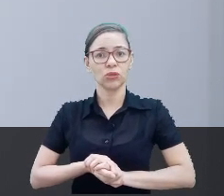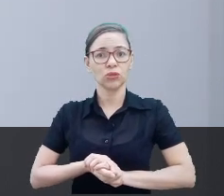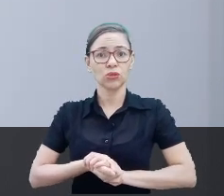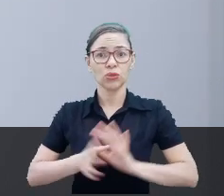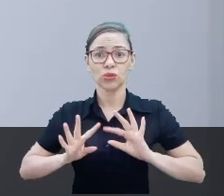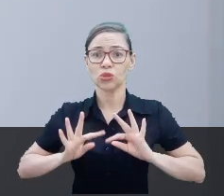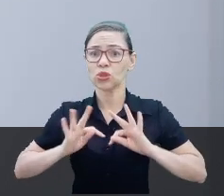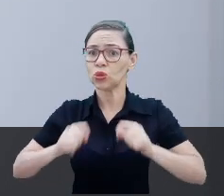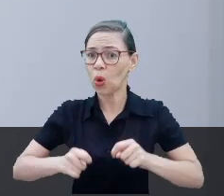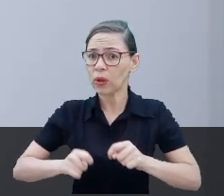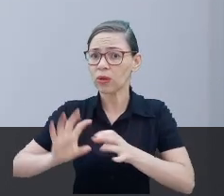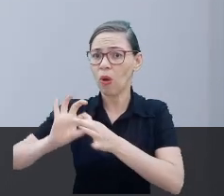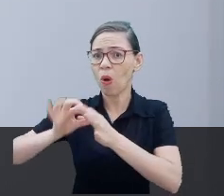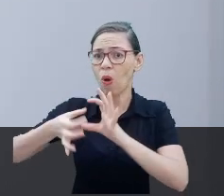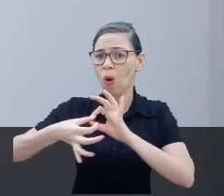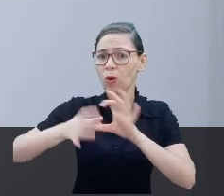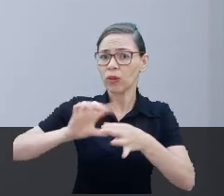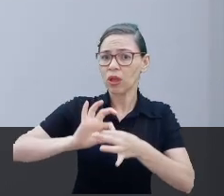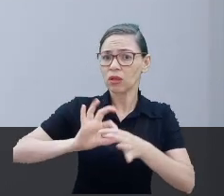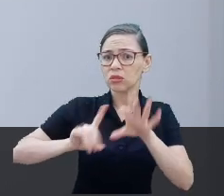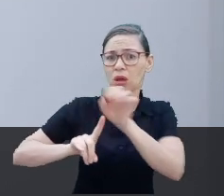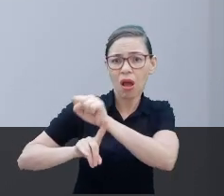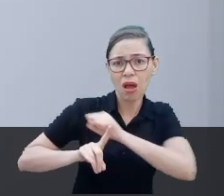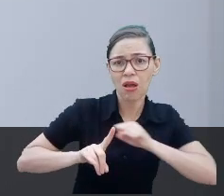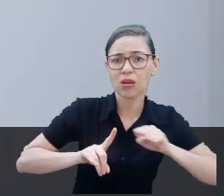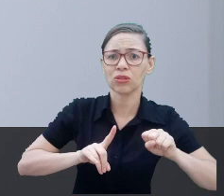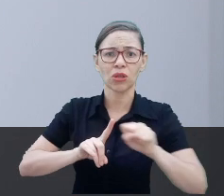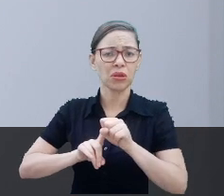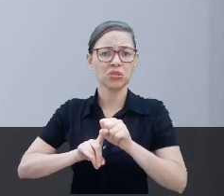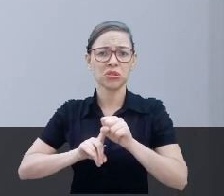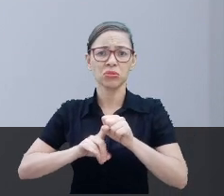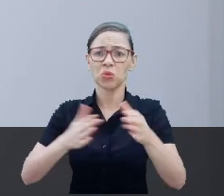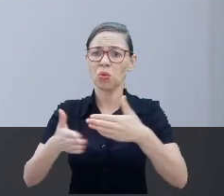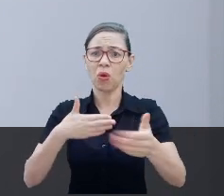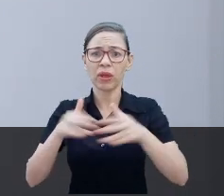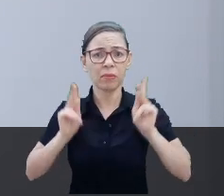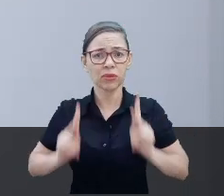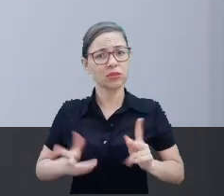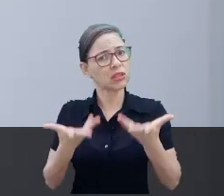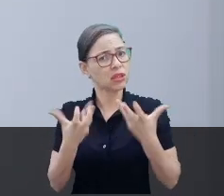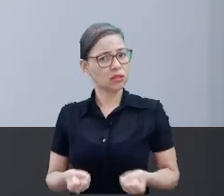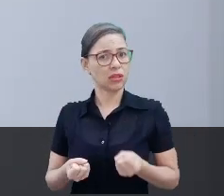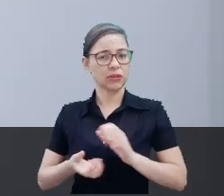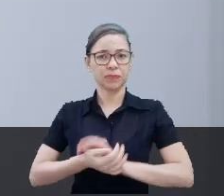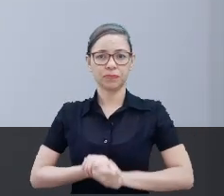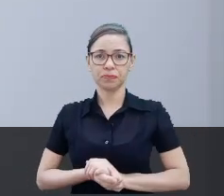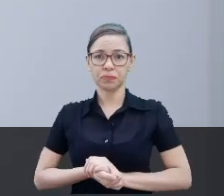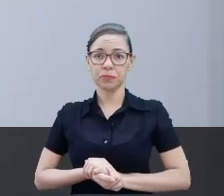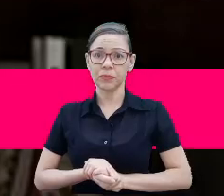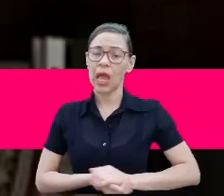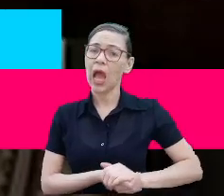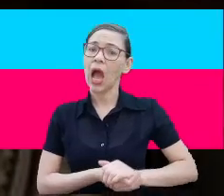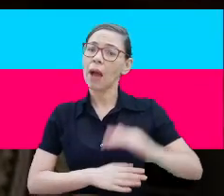evidenciando, que, na verdade, nós temos um contexto social de estigma e que somos pessoas como qualquer